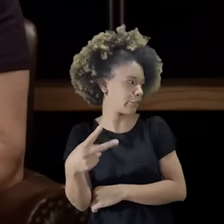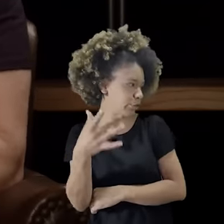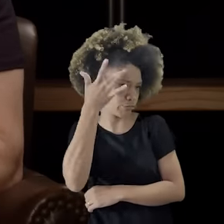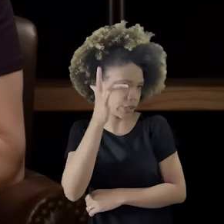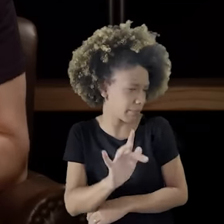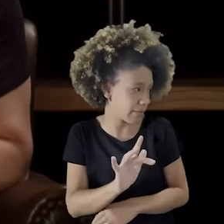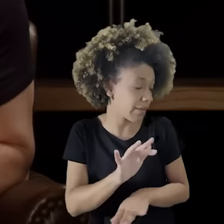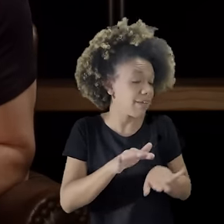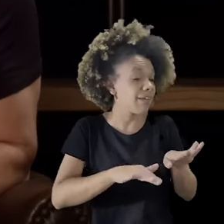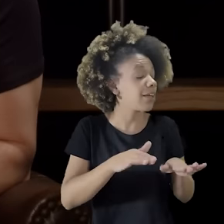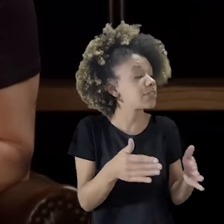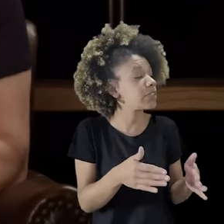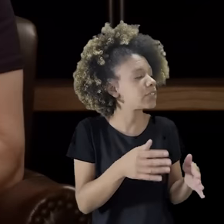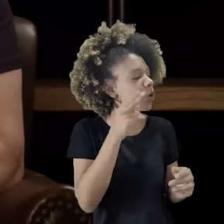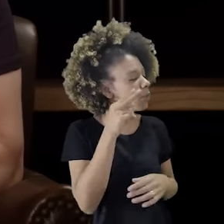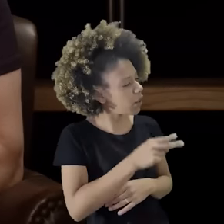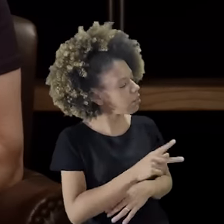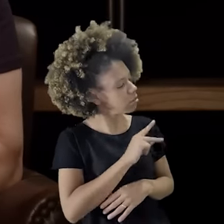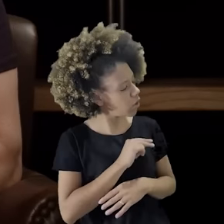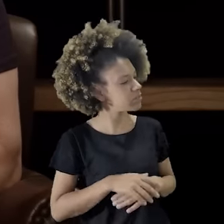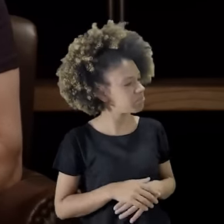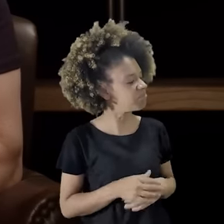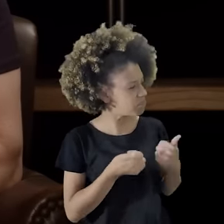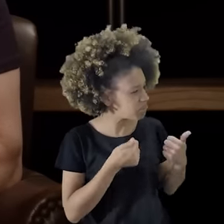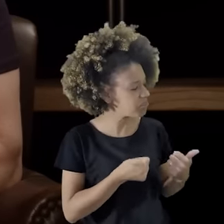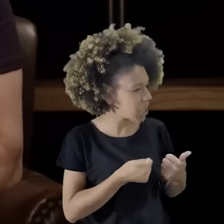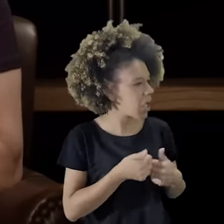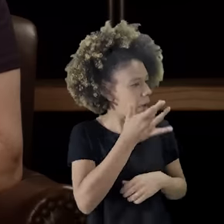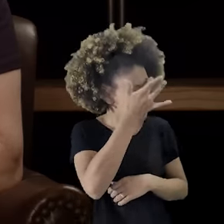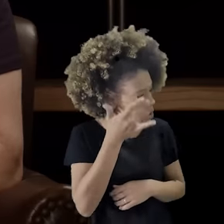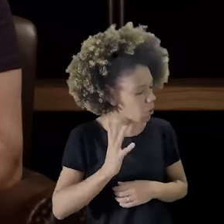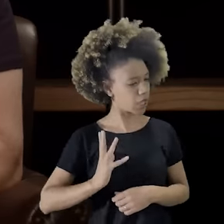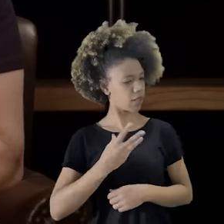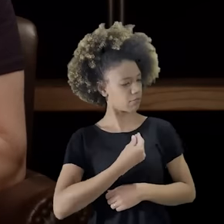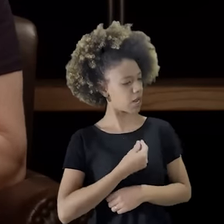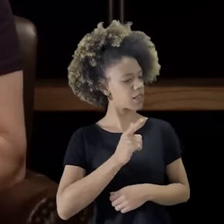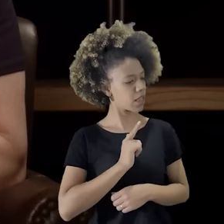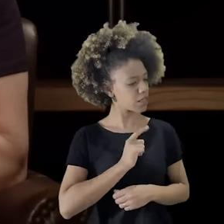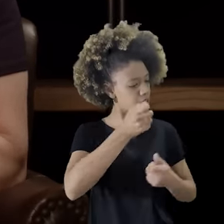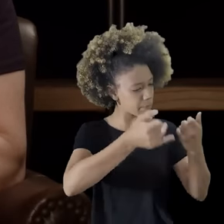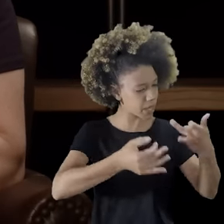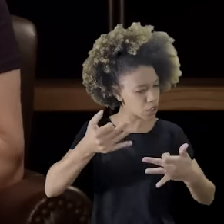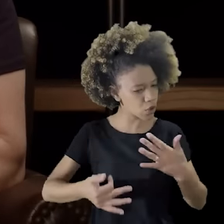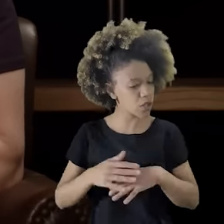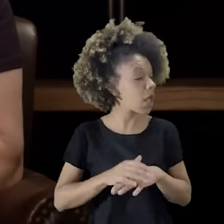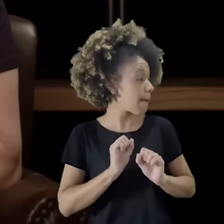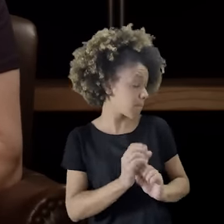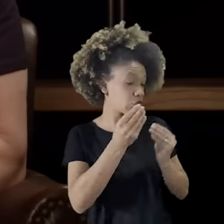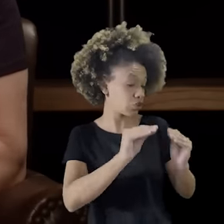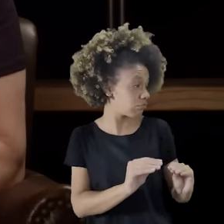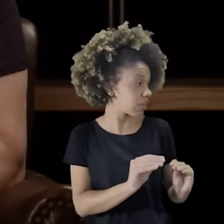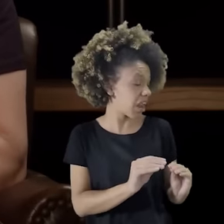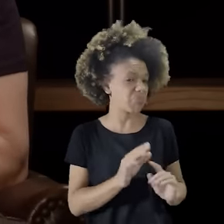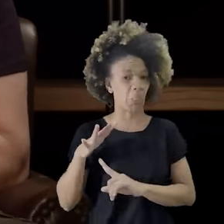ela quer em vez de ela pegar você e olhar você como cara olha só cara é uma pessoa que é Trans que tem coisas para dizer ela pode estar do meu